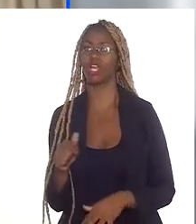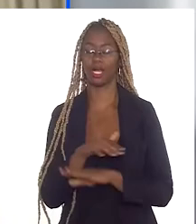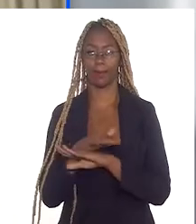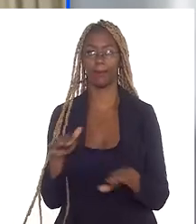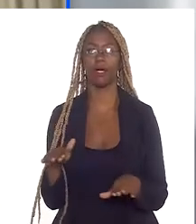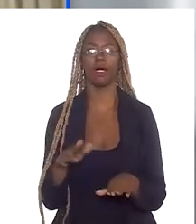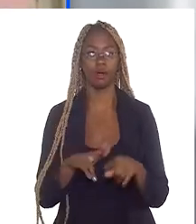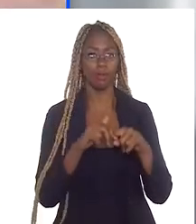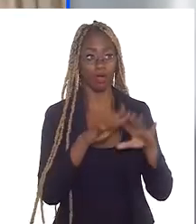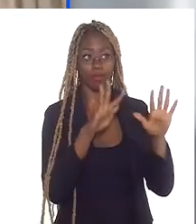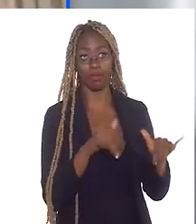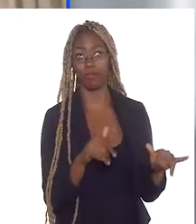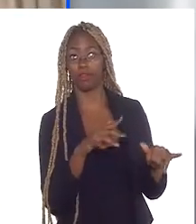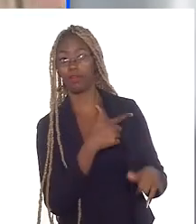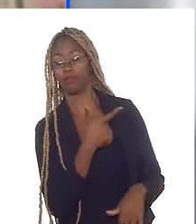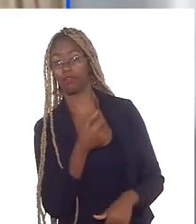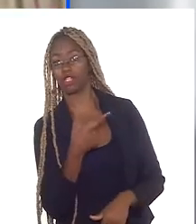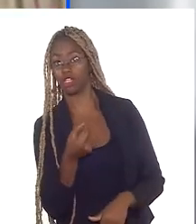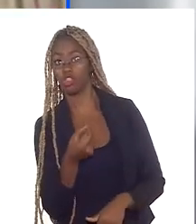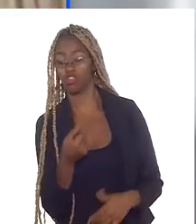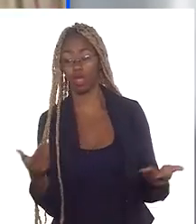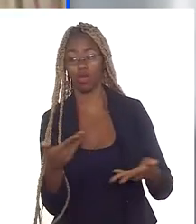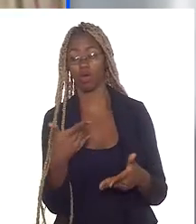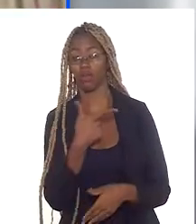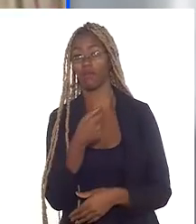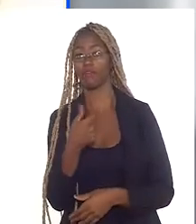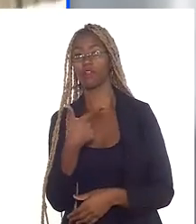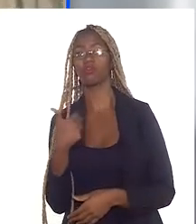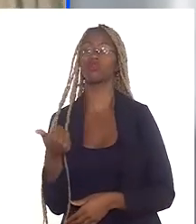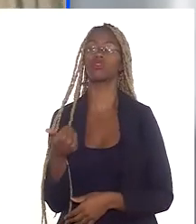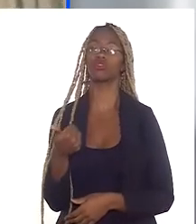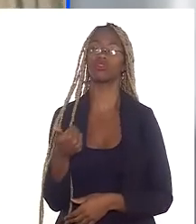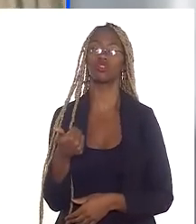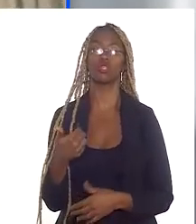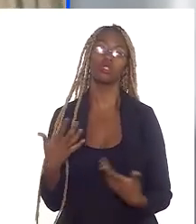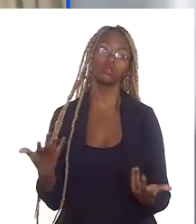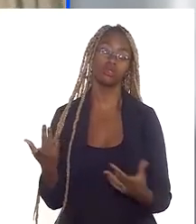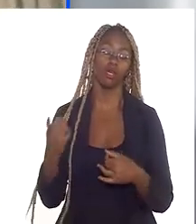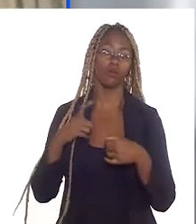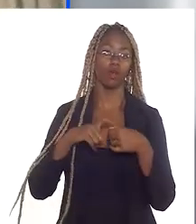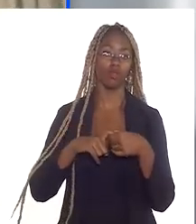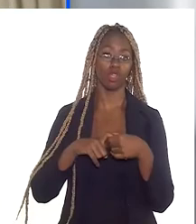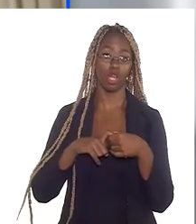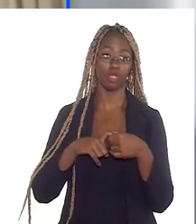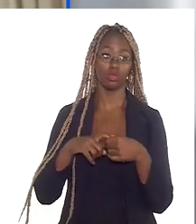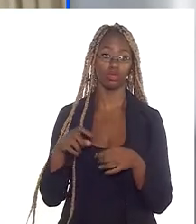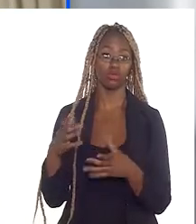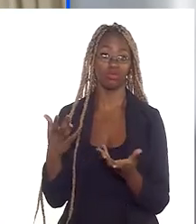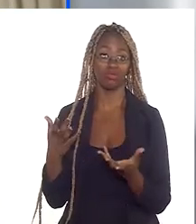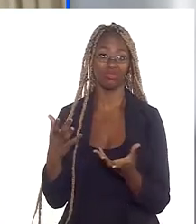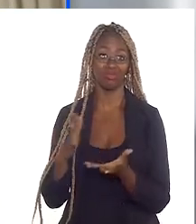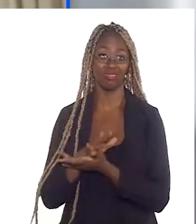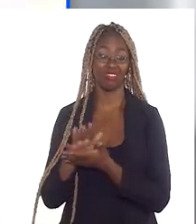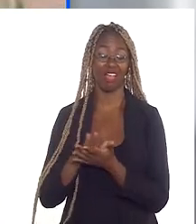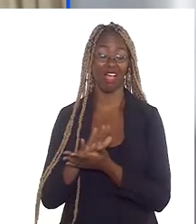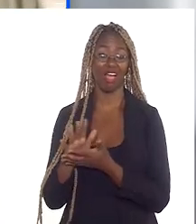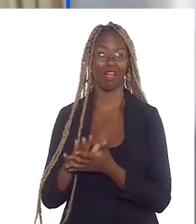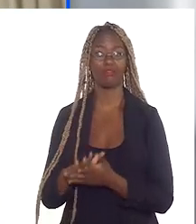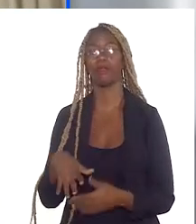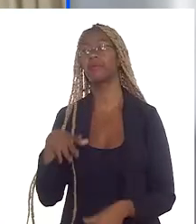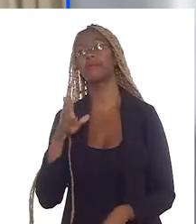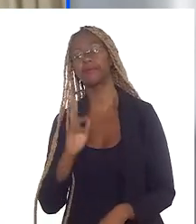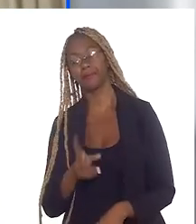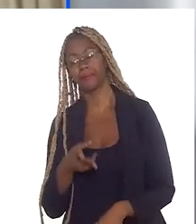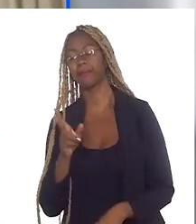encerrou 2020 e agora 2021 a gente está voltando com tudo Não tá voltando com nada então vem uma